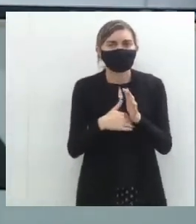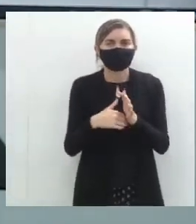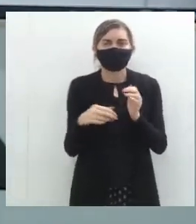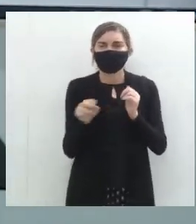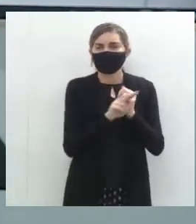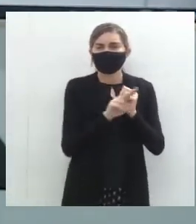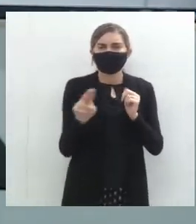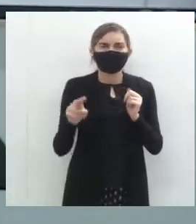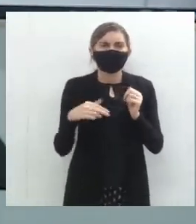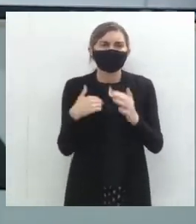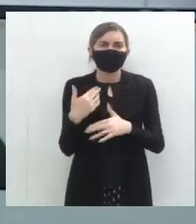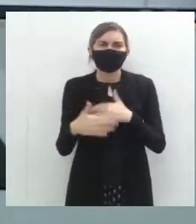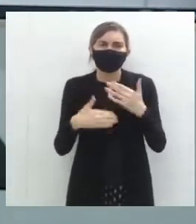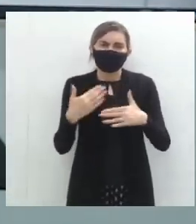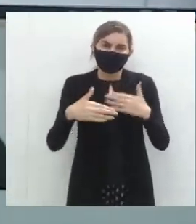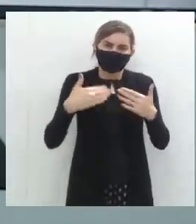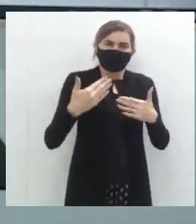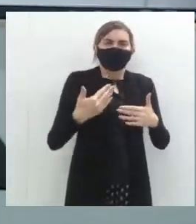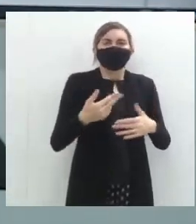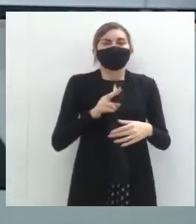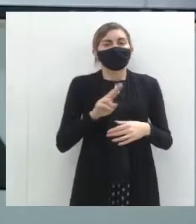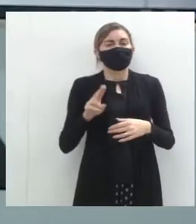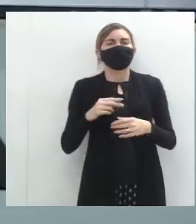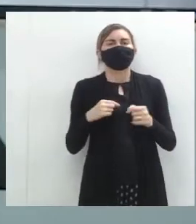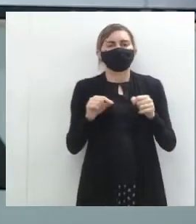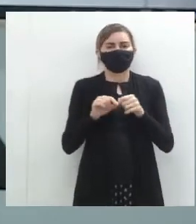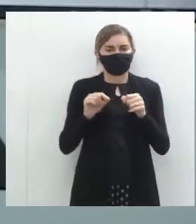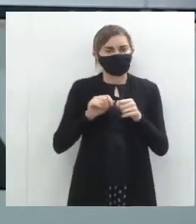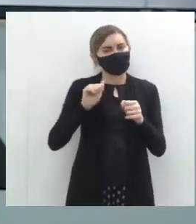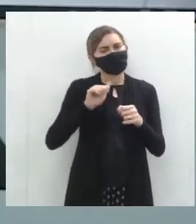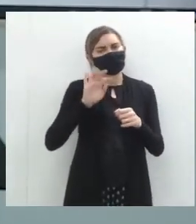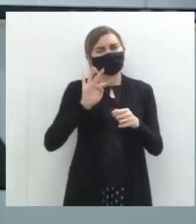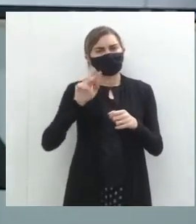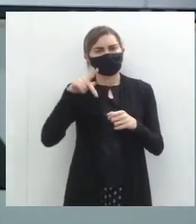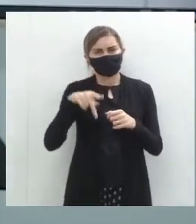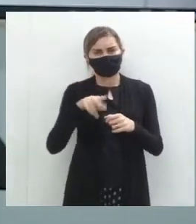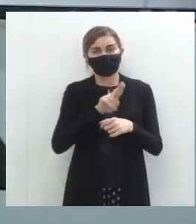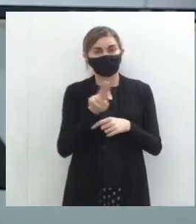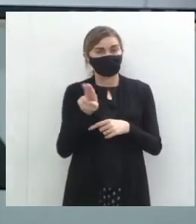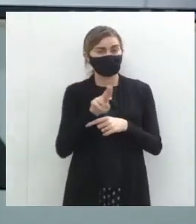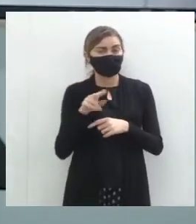do processo de formação do ATP,